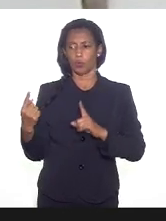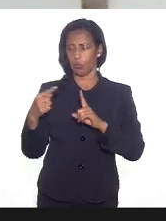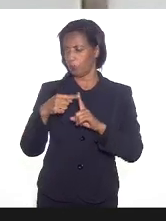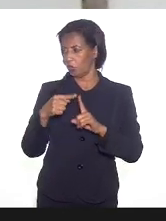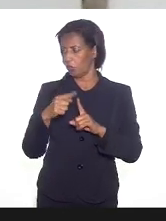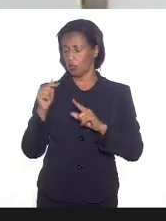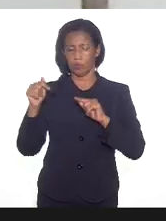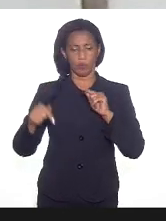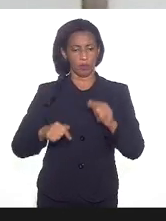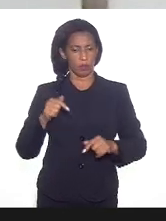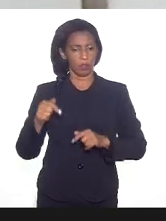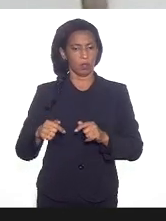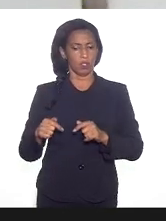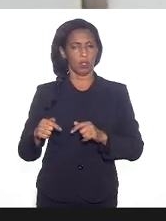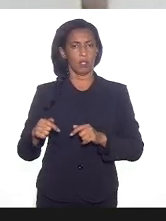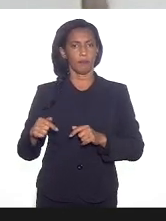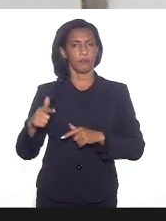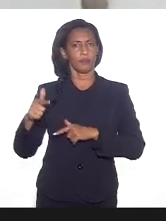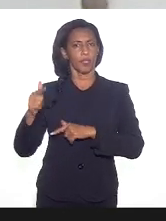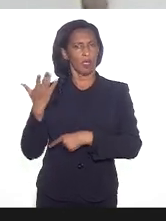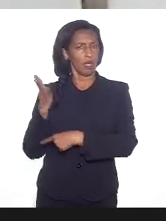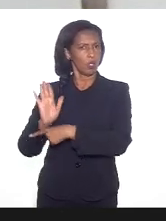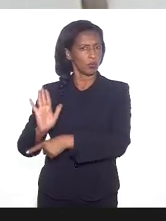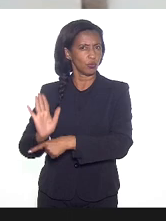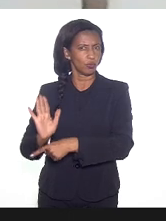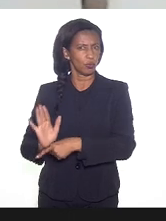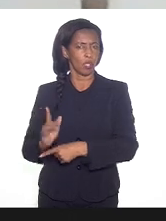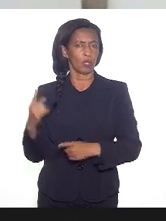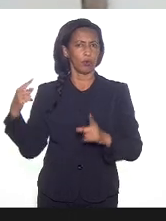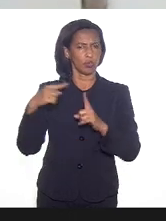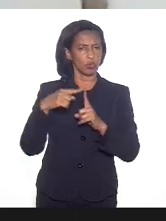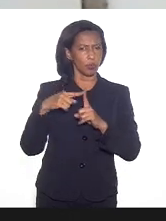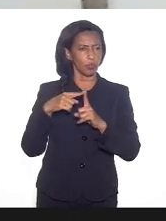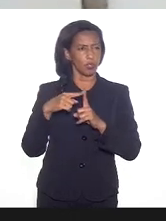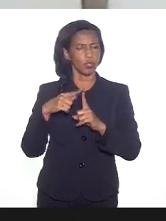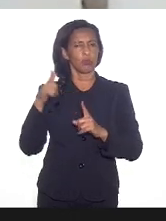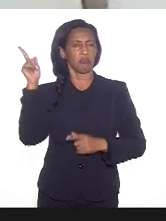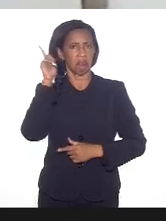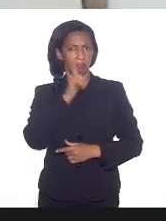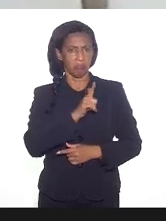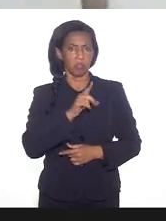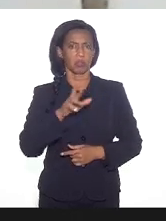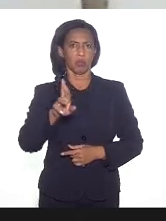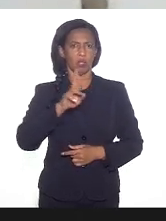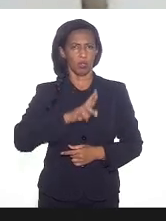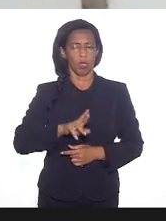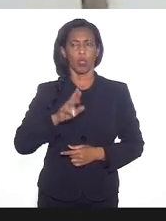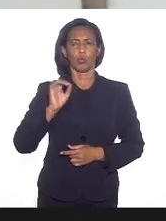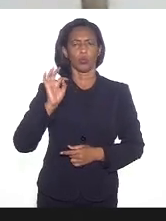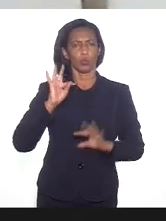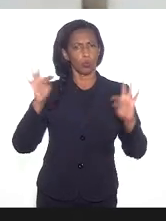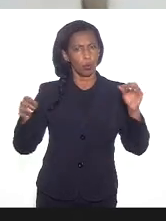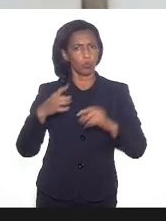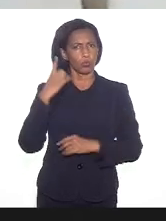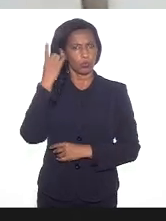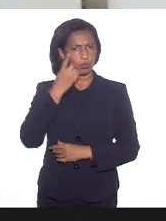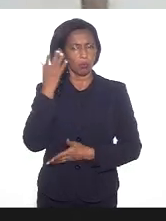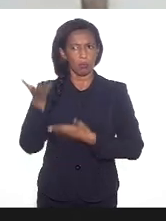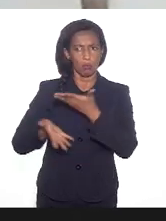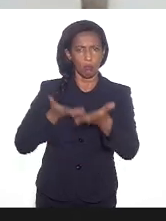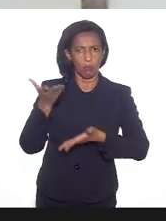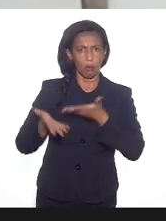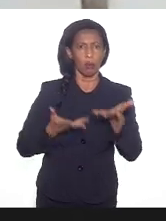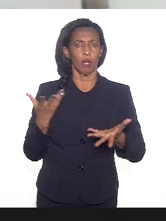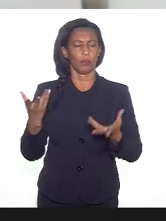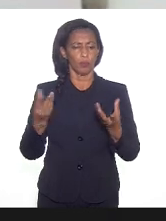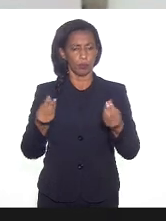meramente colaborar do ponto de vista técnico. Eu acho que esse objetivo foi alcançado. Todos os deputados se dedicaram muito